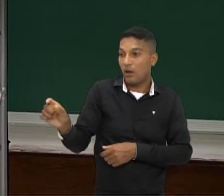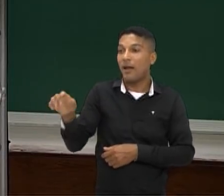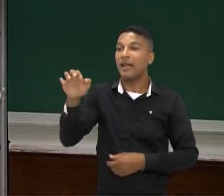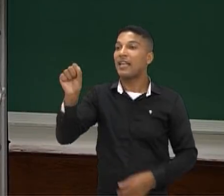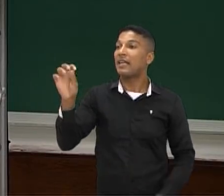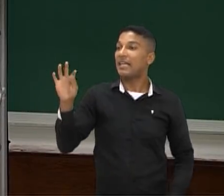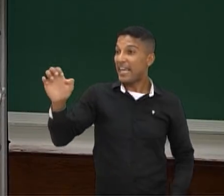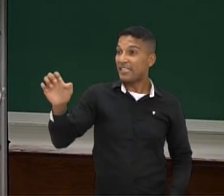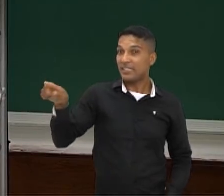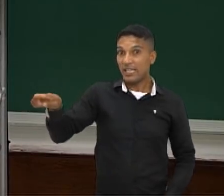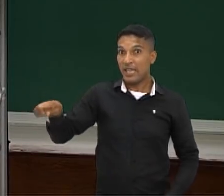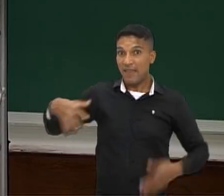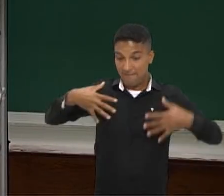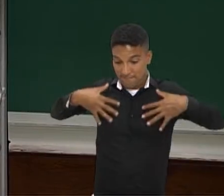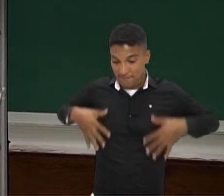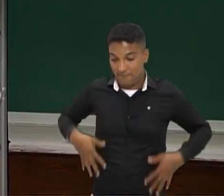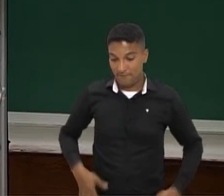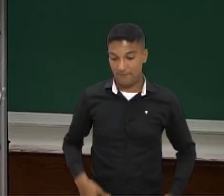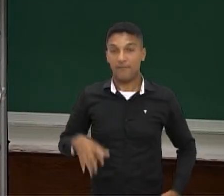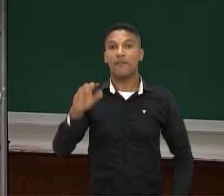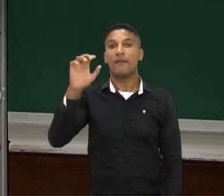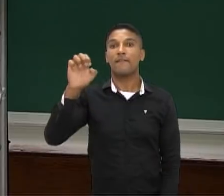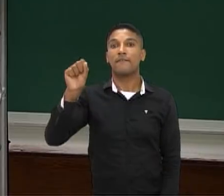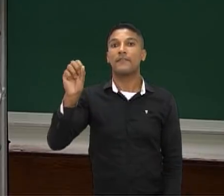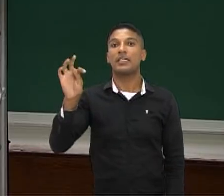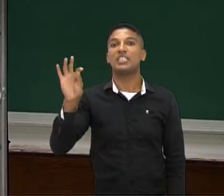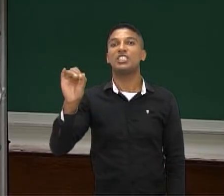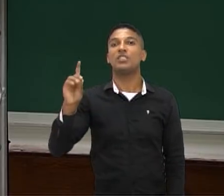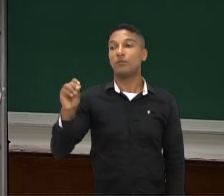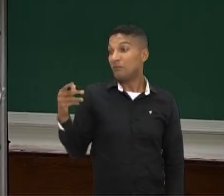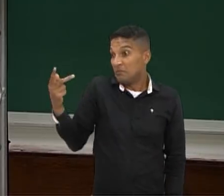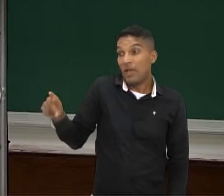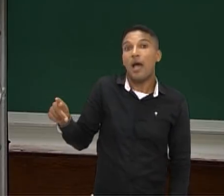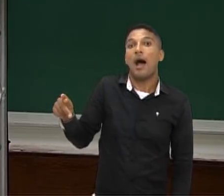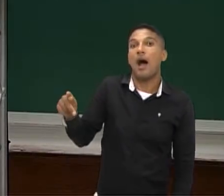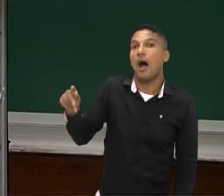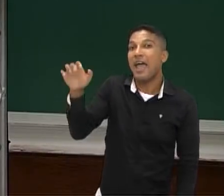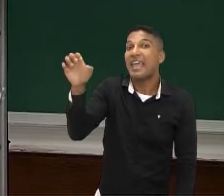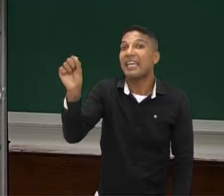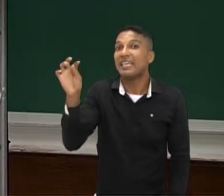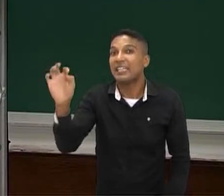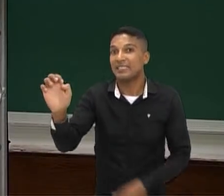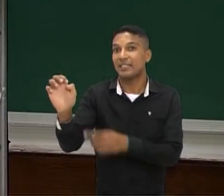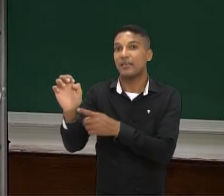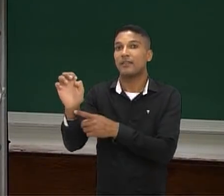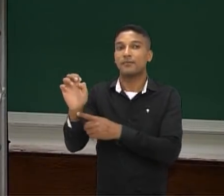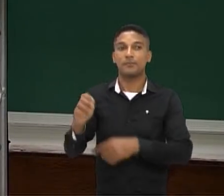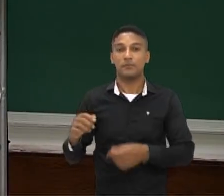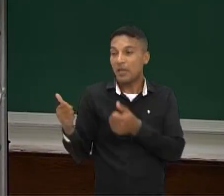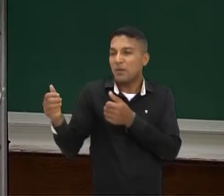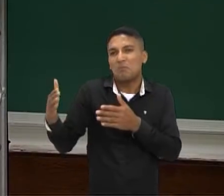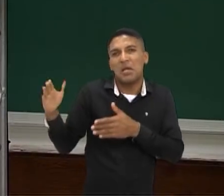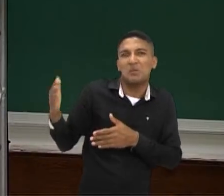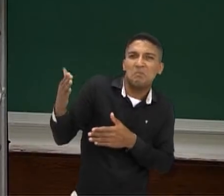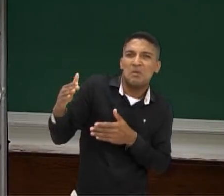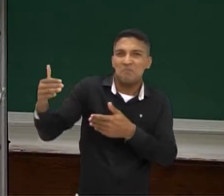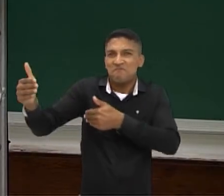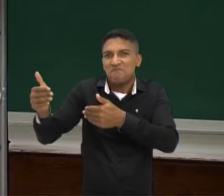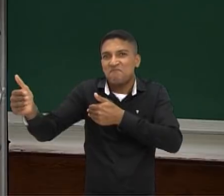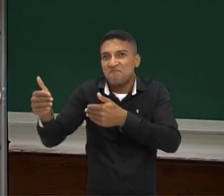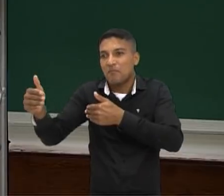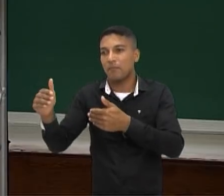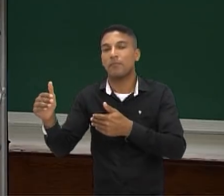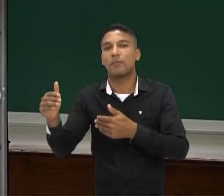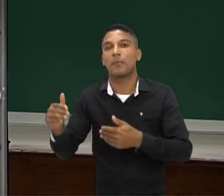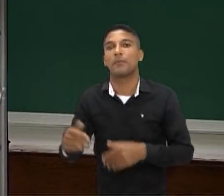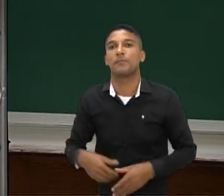ali uma palavra, um substantivo feminino, eu poderia dizer essa sandália que você está usando é linda, eu uso